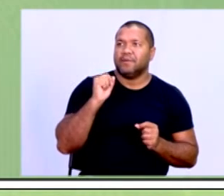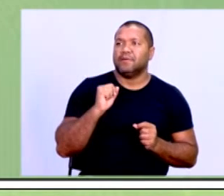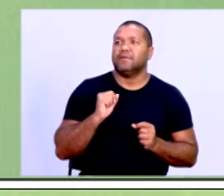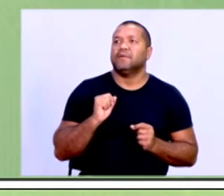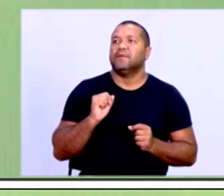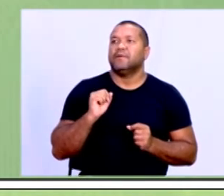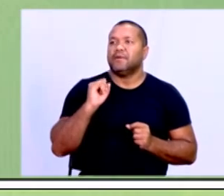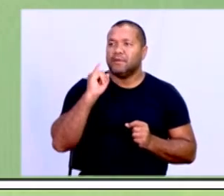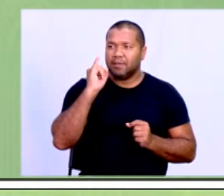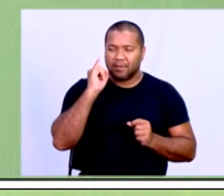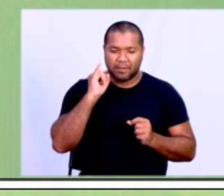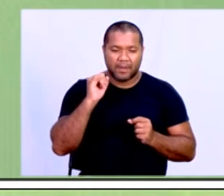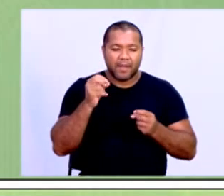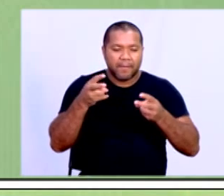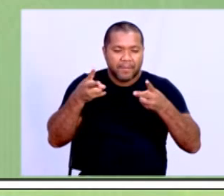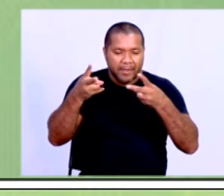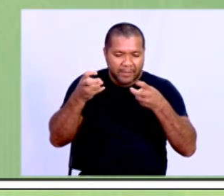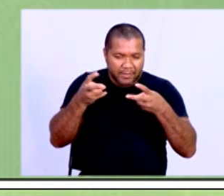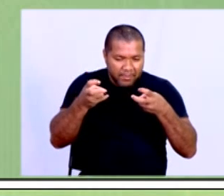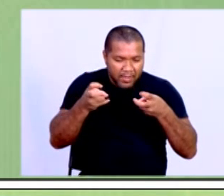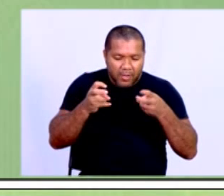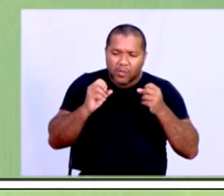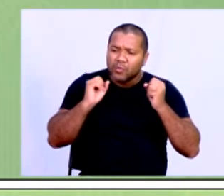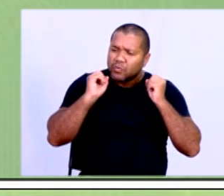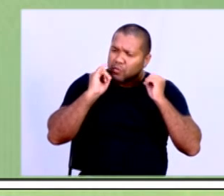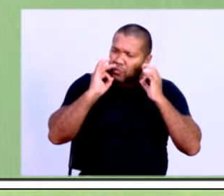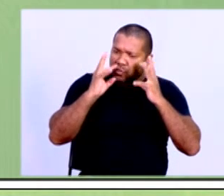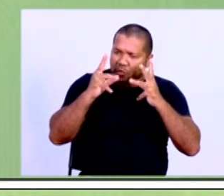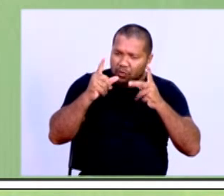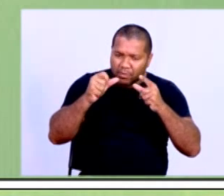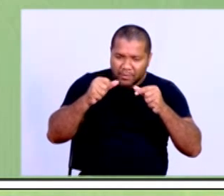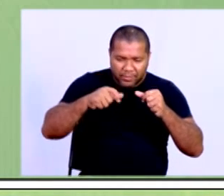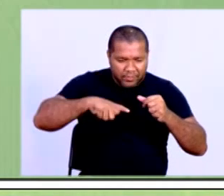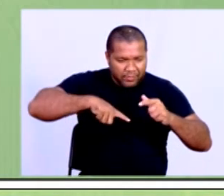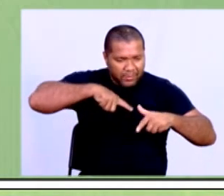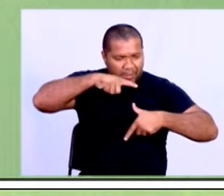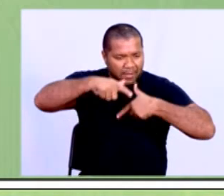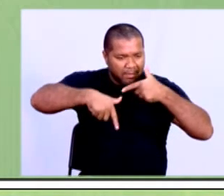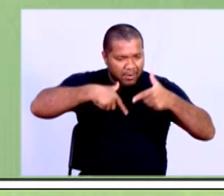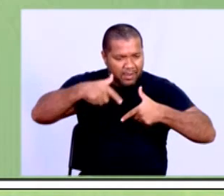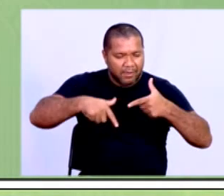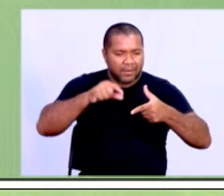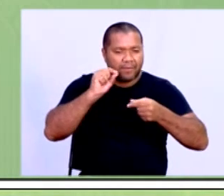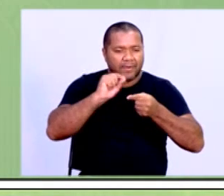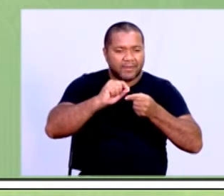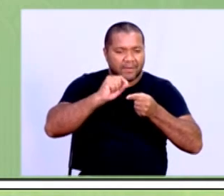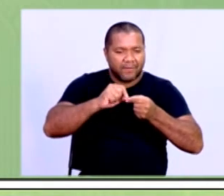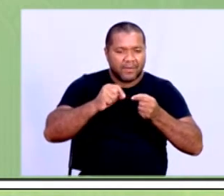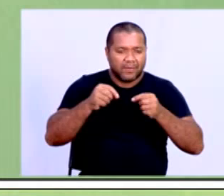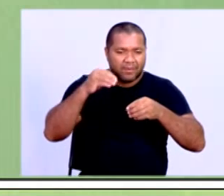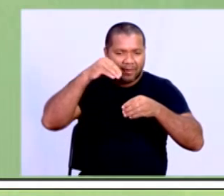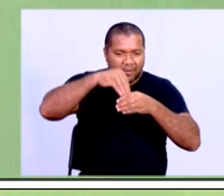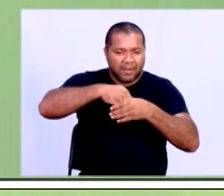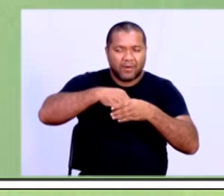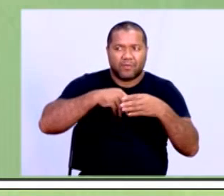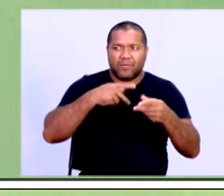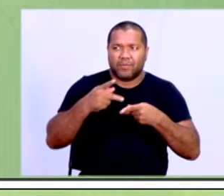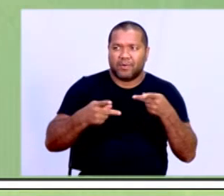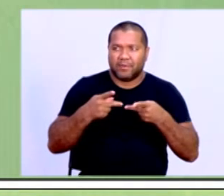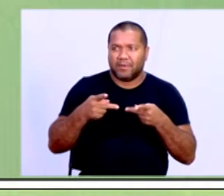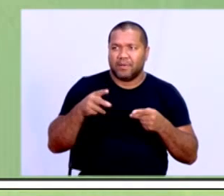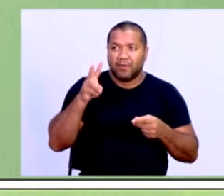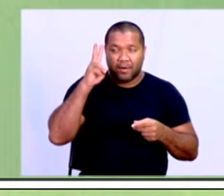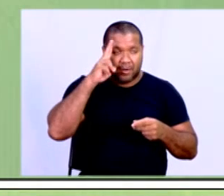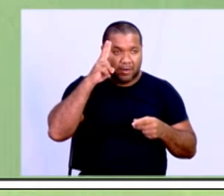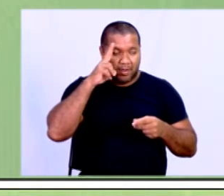funcionalidade. Identificar todas as funcionalidades que satisfaçam os requisitos. Lembram do nosso ciclo